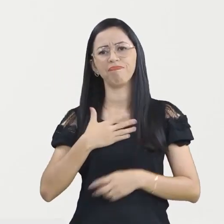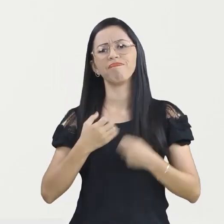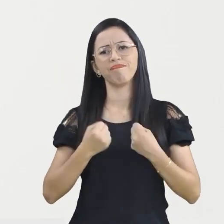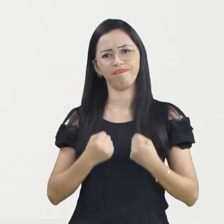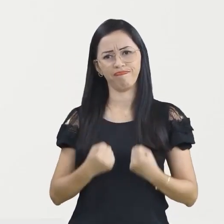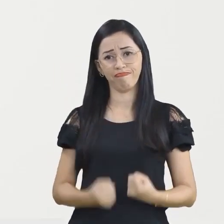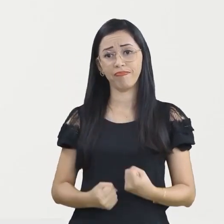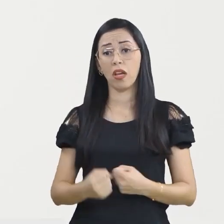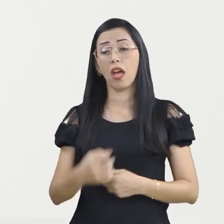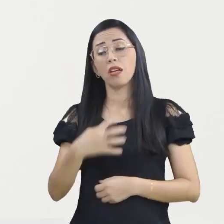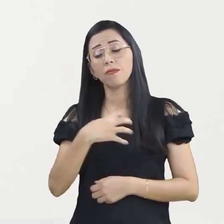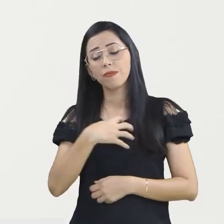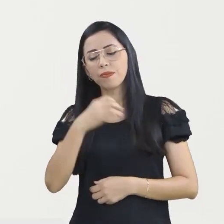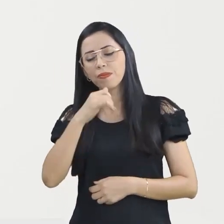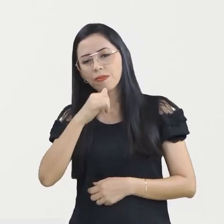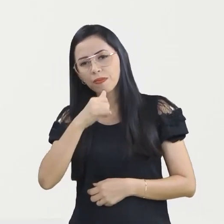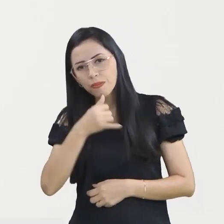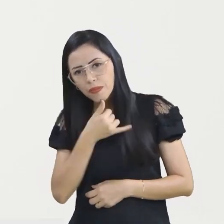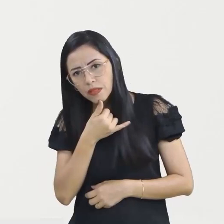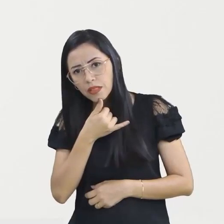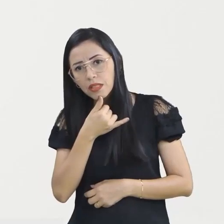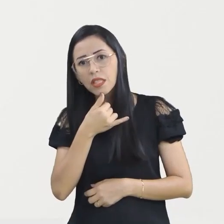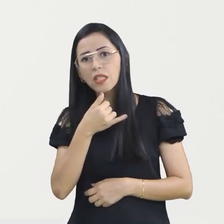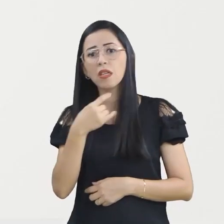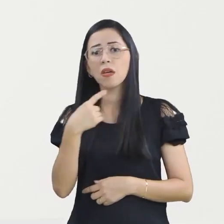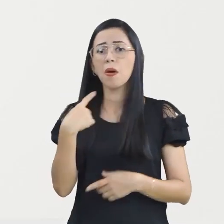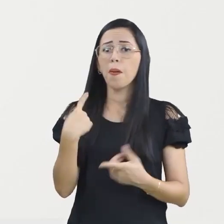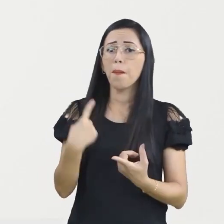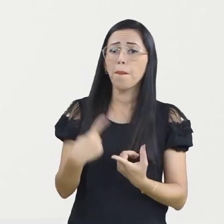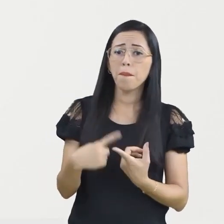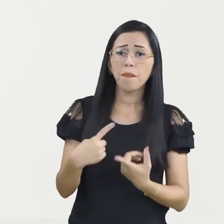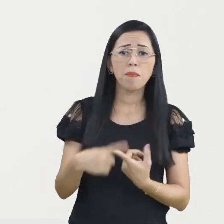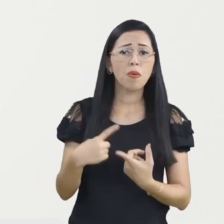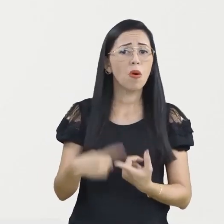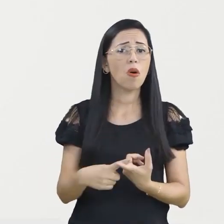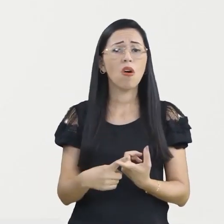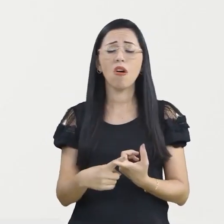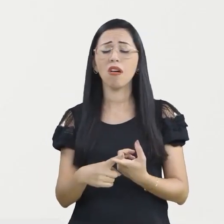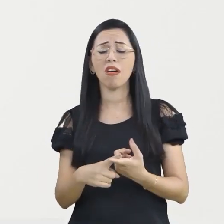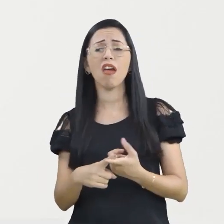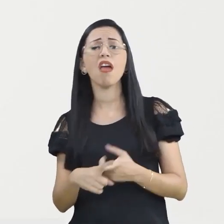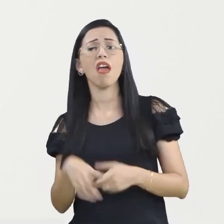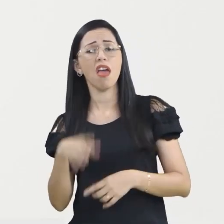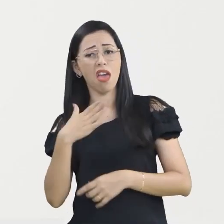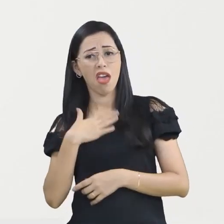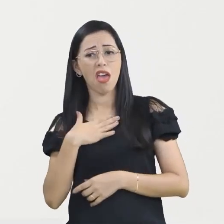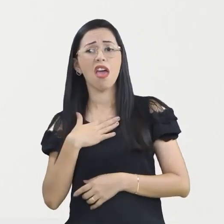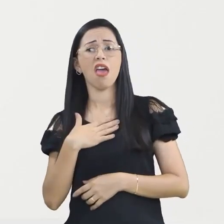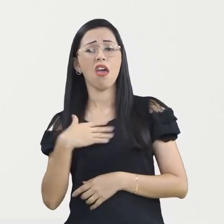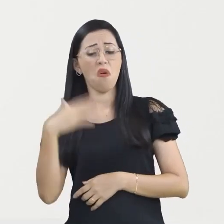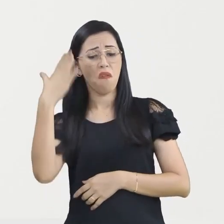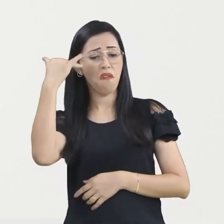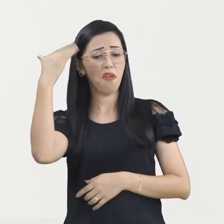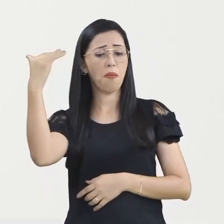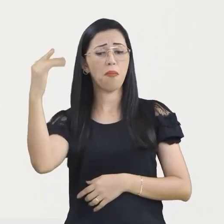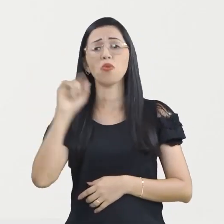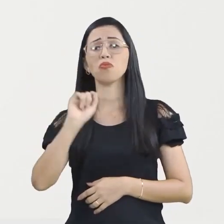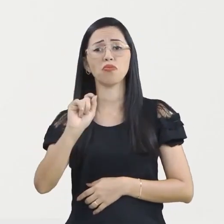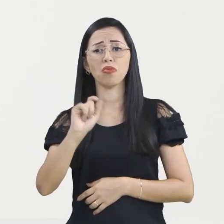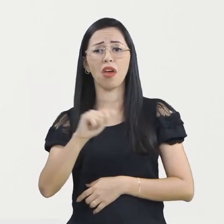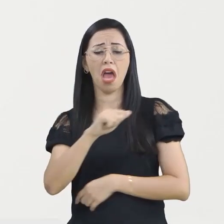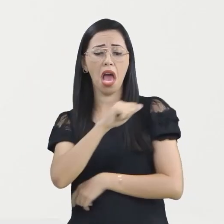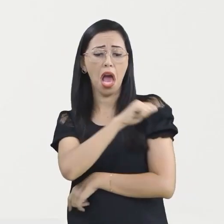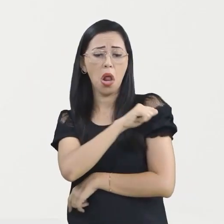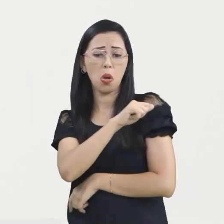eu ficava muito triste com isso, pois não tem nada mais chato do que ser conhecido como o pior aluno